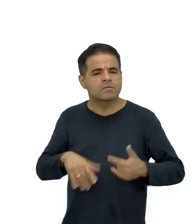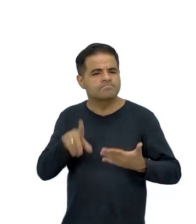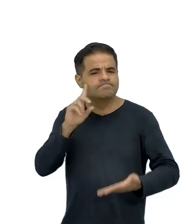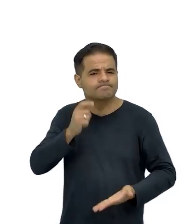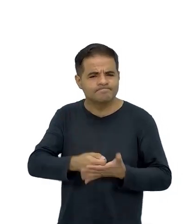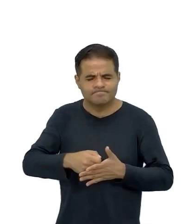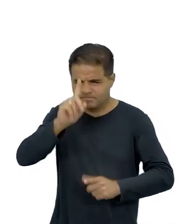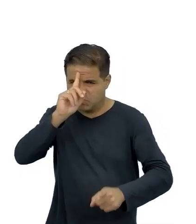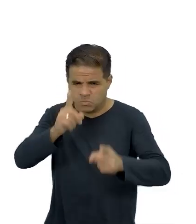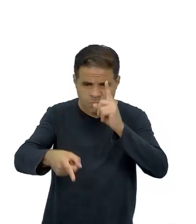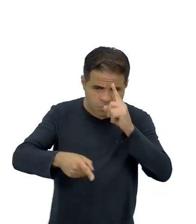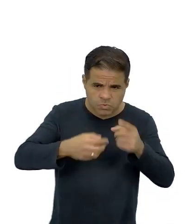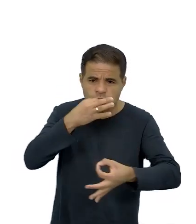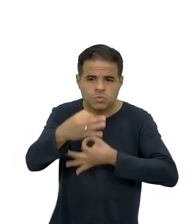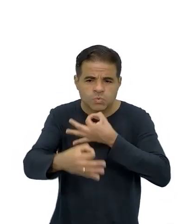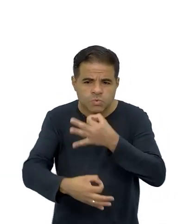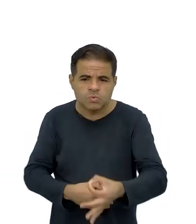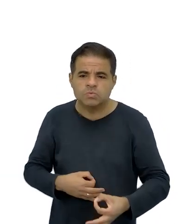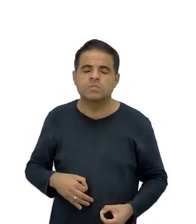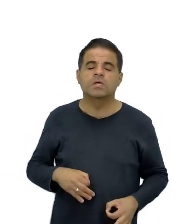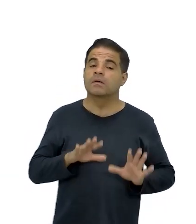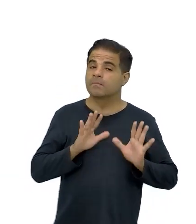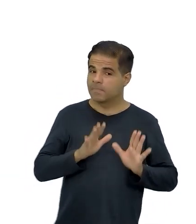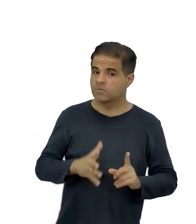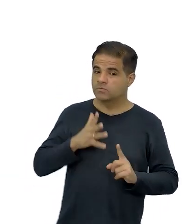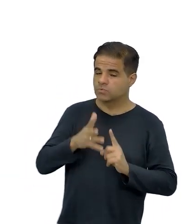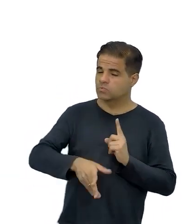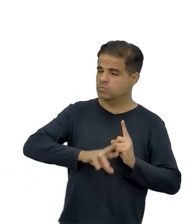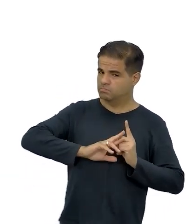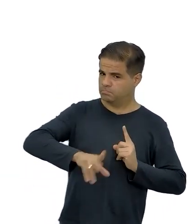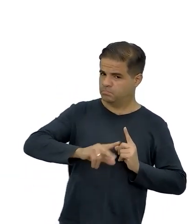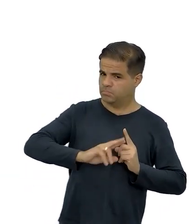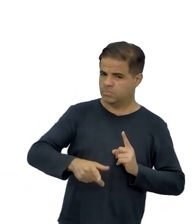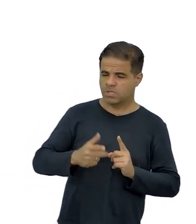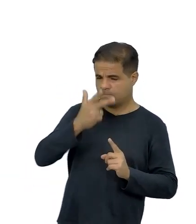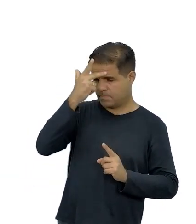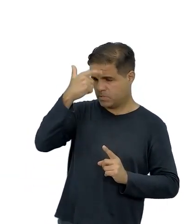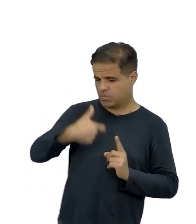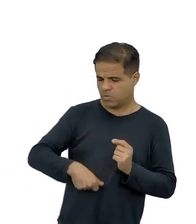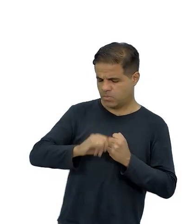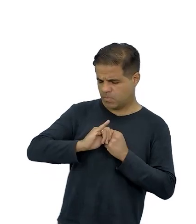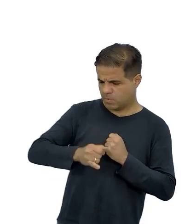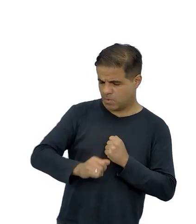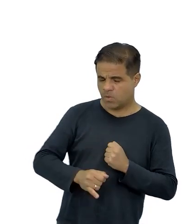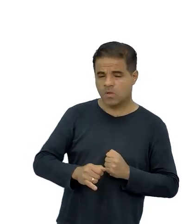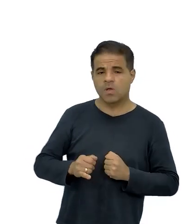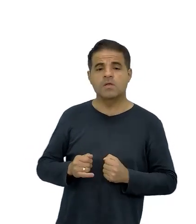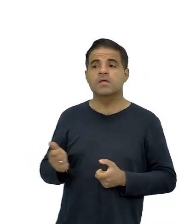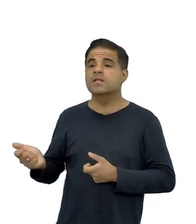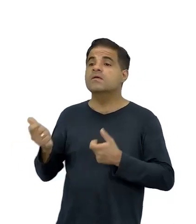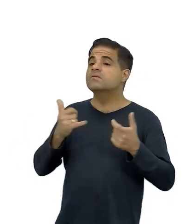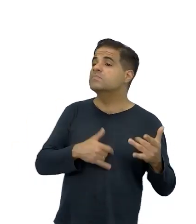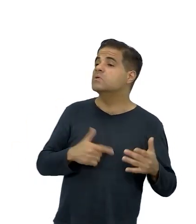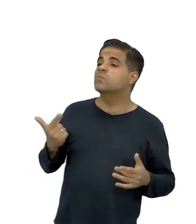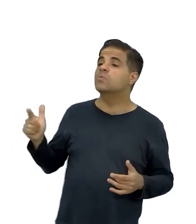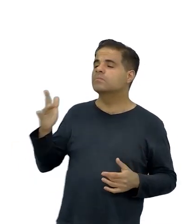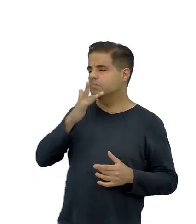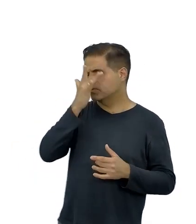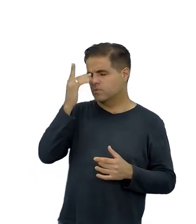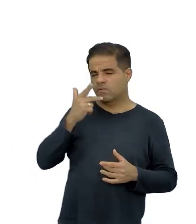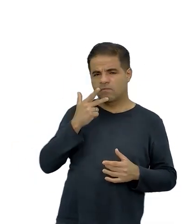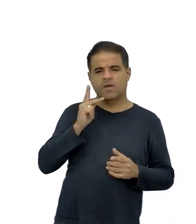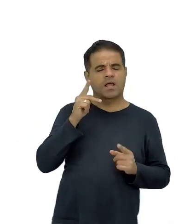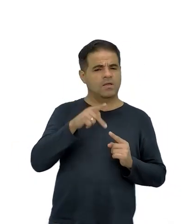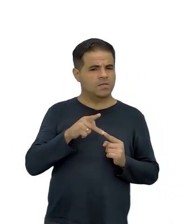determinou, mandou, sugeriu. Mas no discurso indireto, o narrador rediz, né, o que o personagem disse.